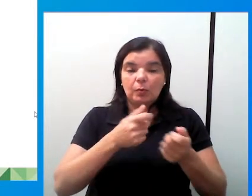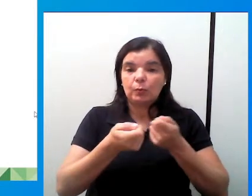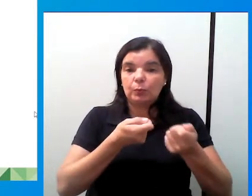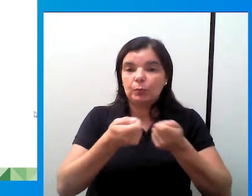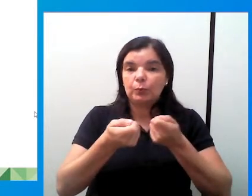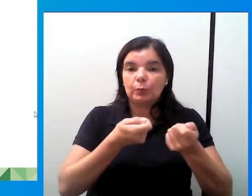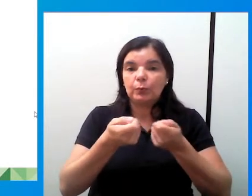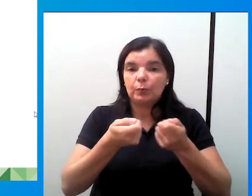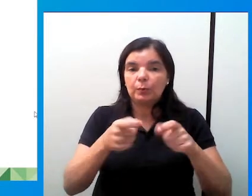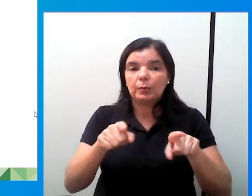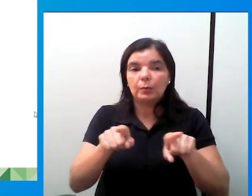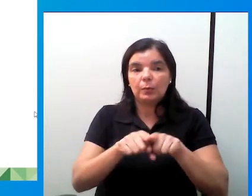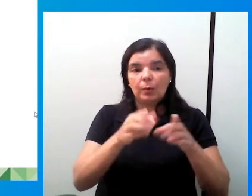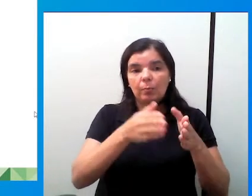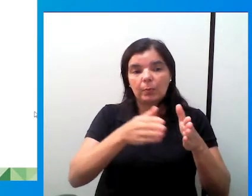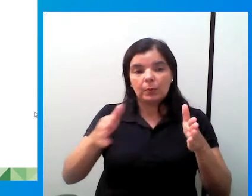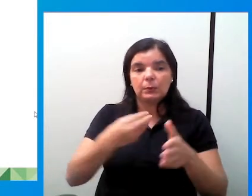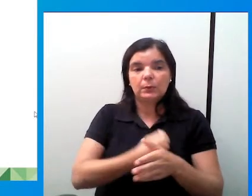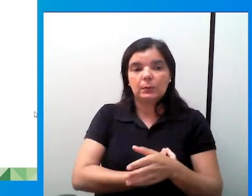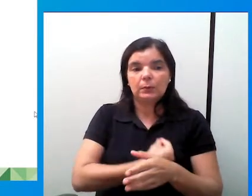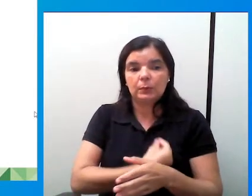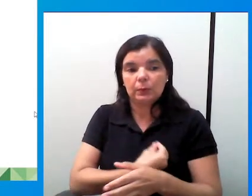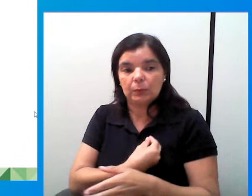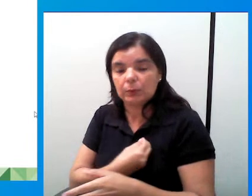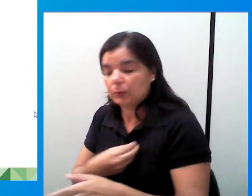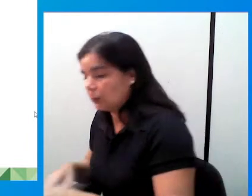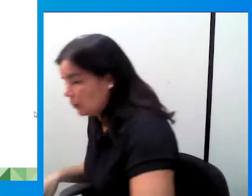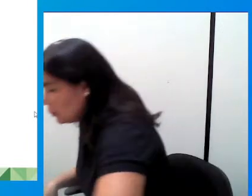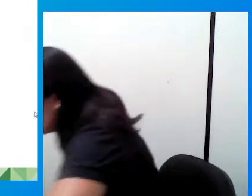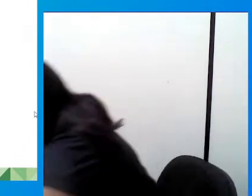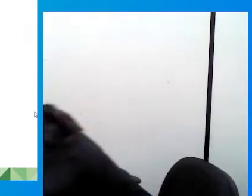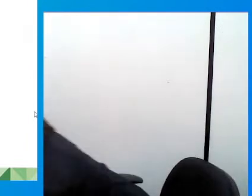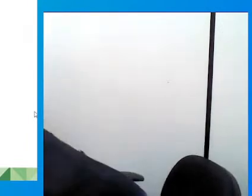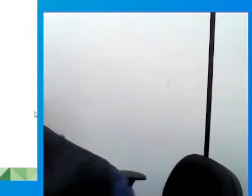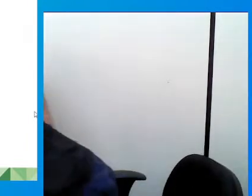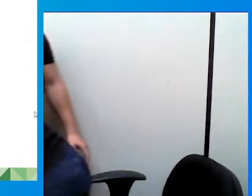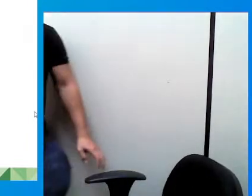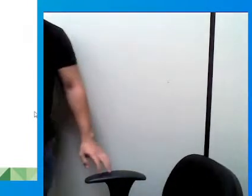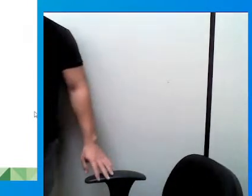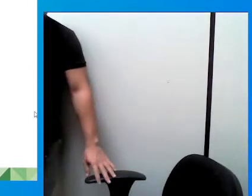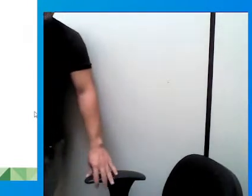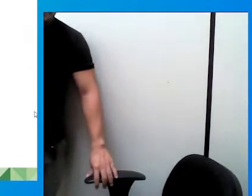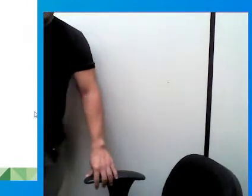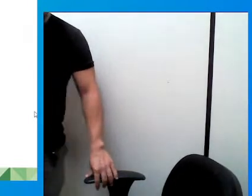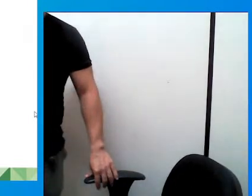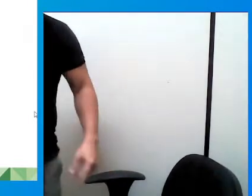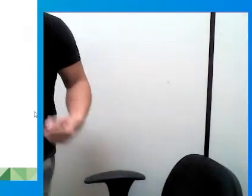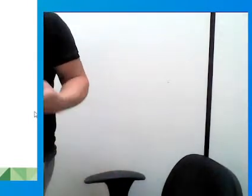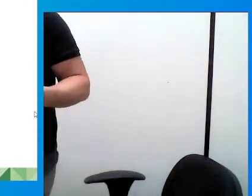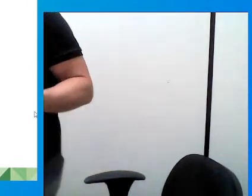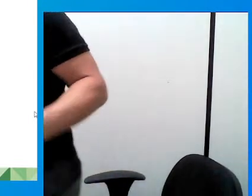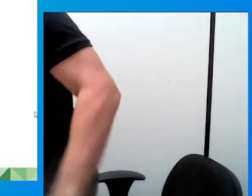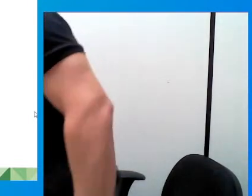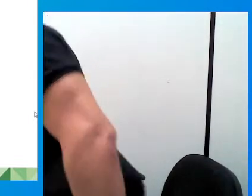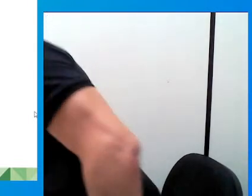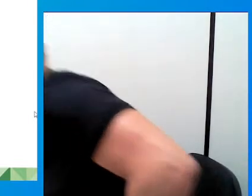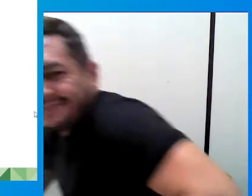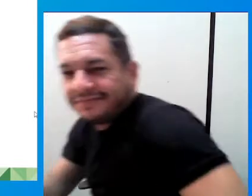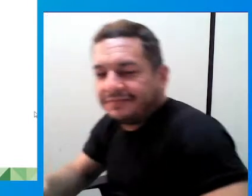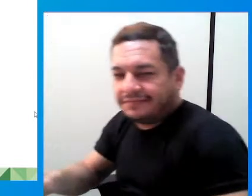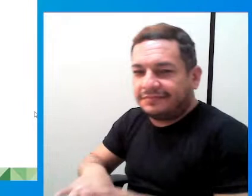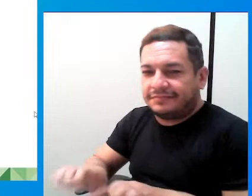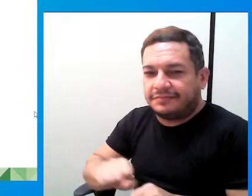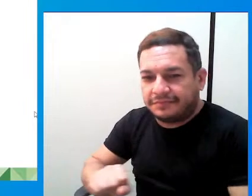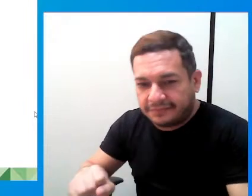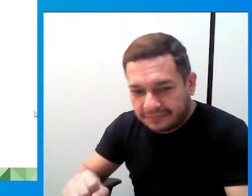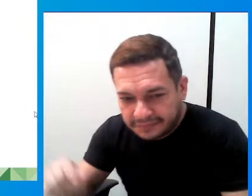incontroláveis que passam a existir. Outros desafios, né, a própria aprovação da política institucional passa a